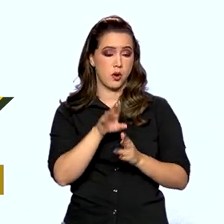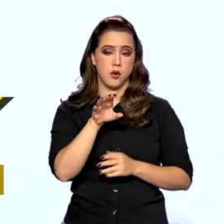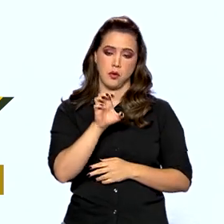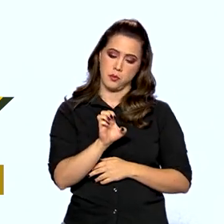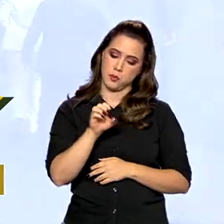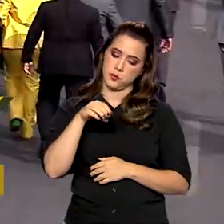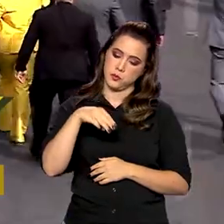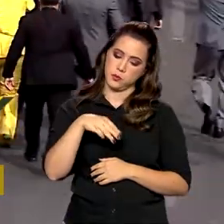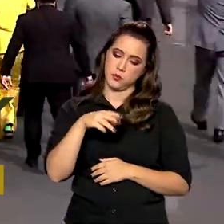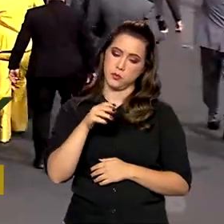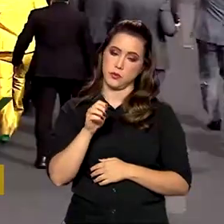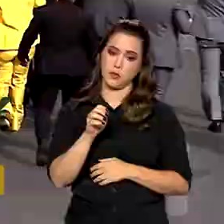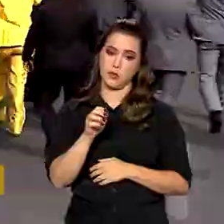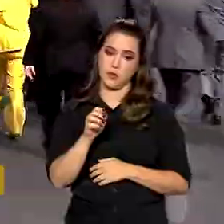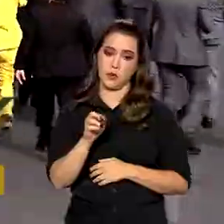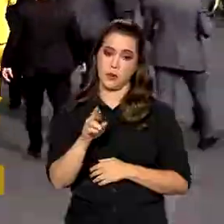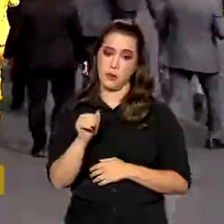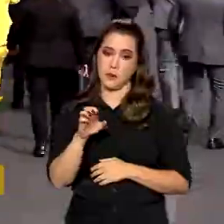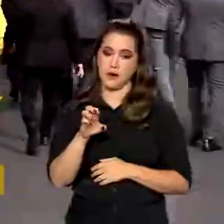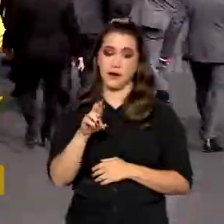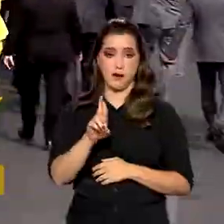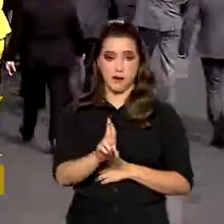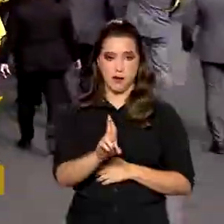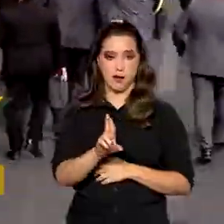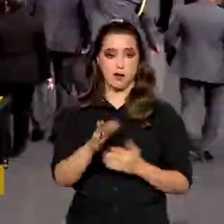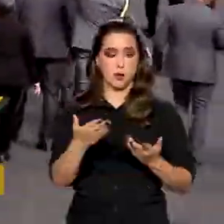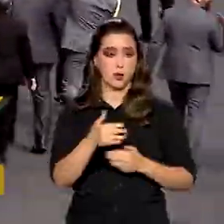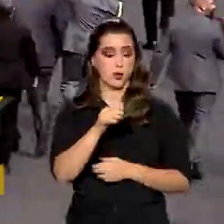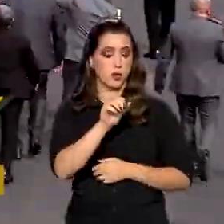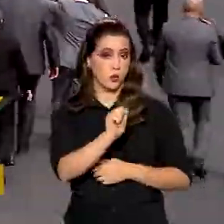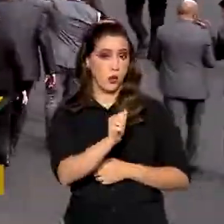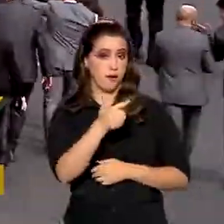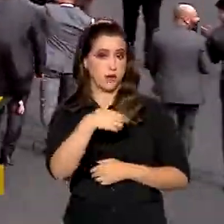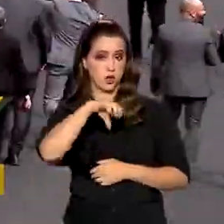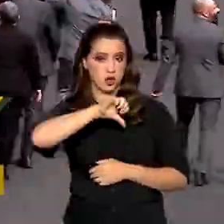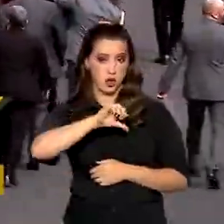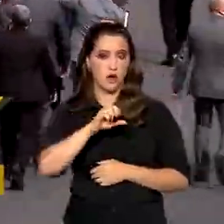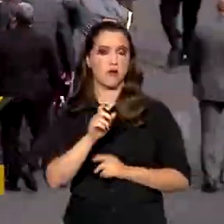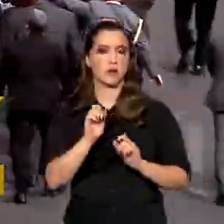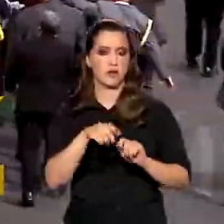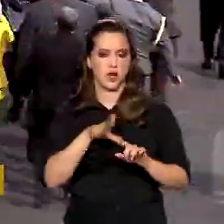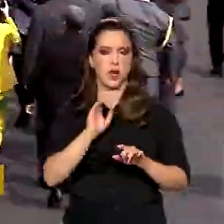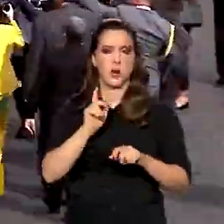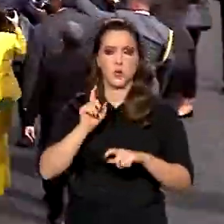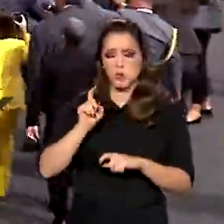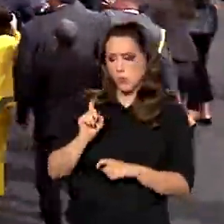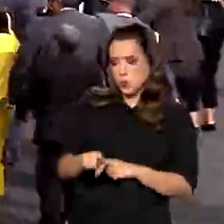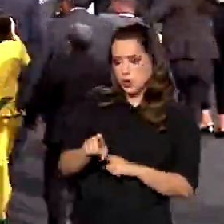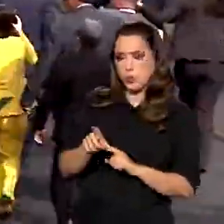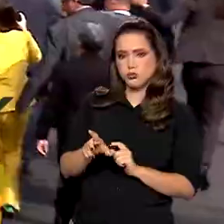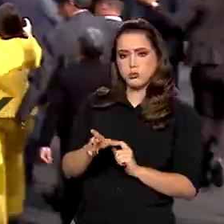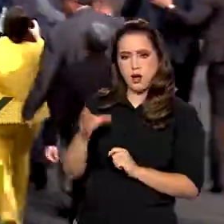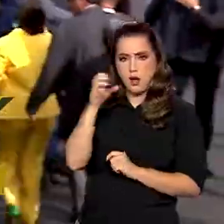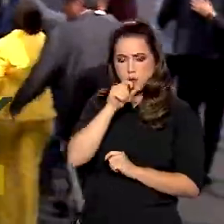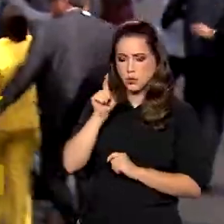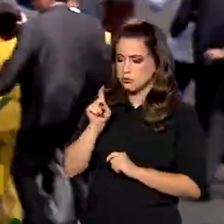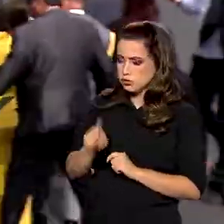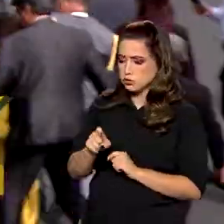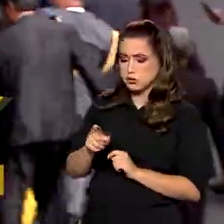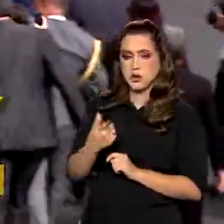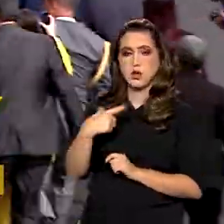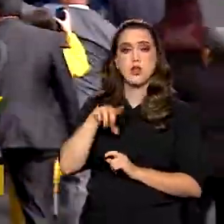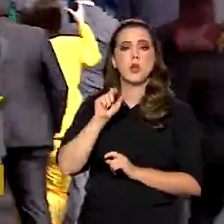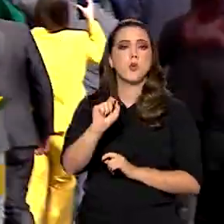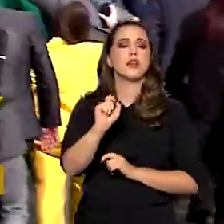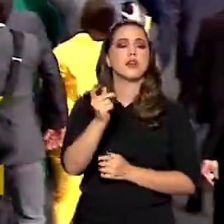chegada dos A-29. Então existe um sistema automático no qual é inserido com um cartão esses dados do